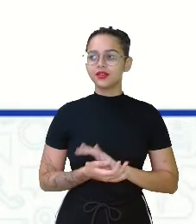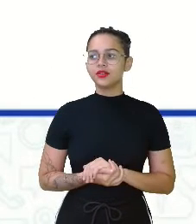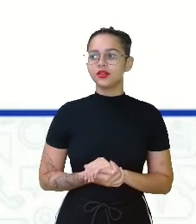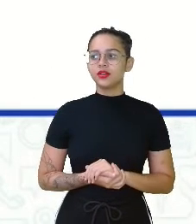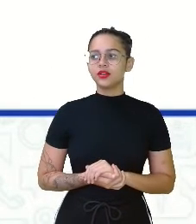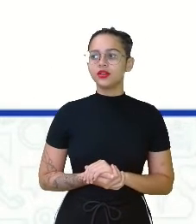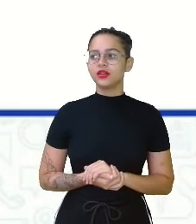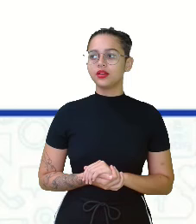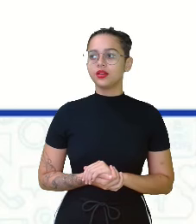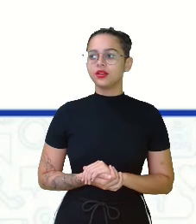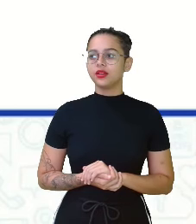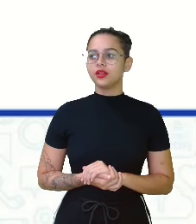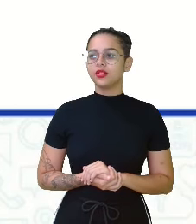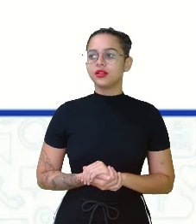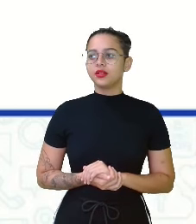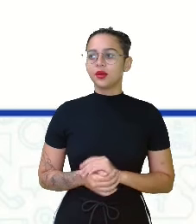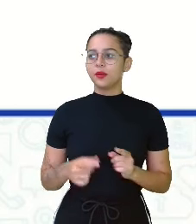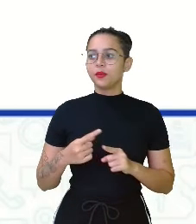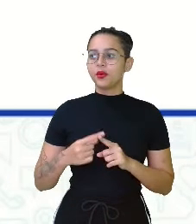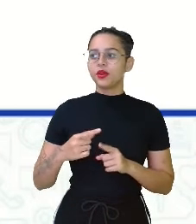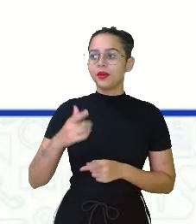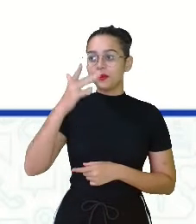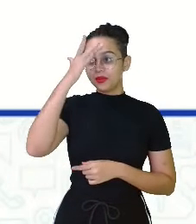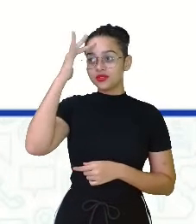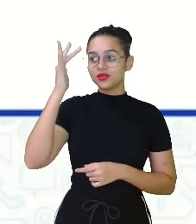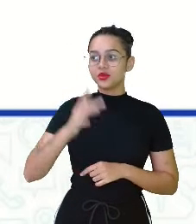minha gente. Porque isso são pessoas.